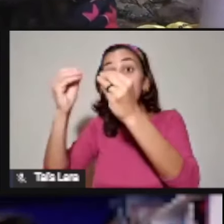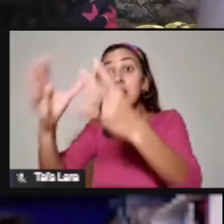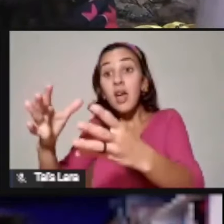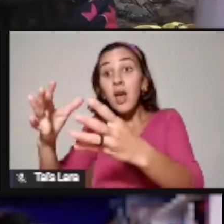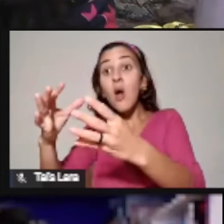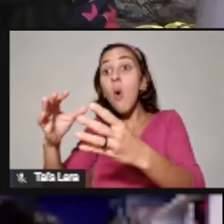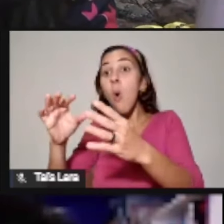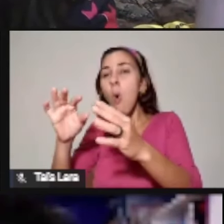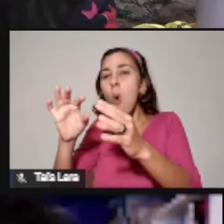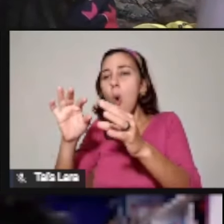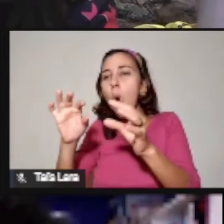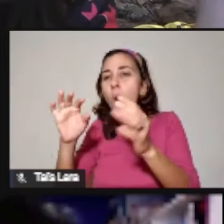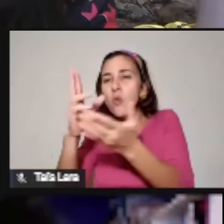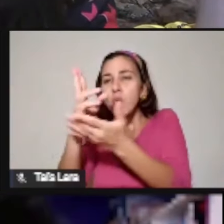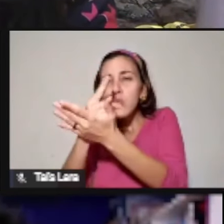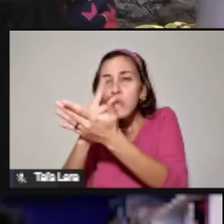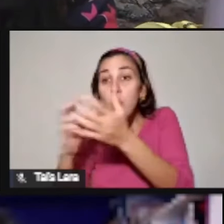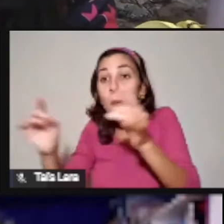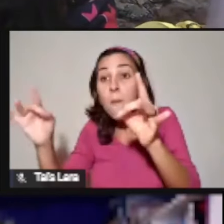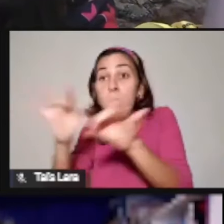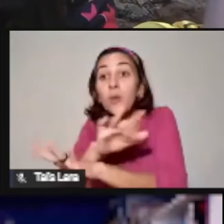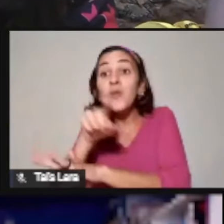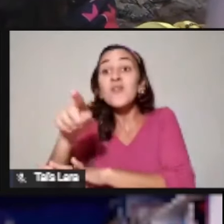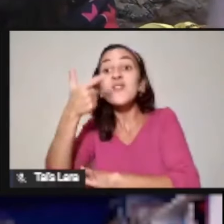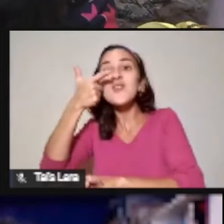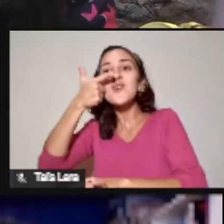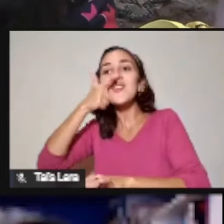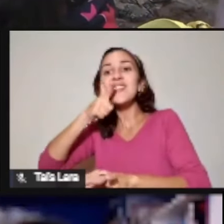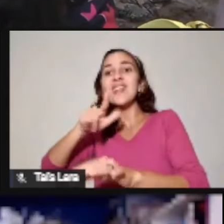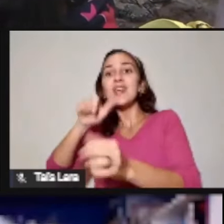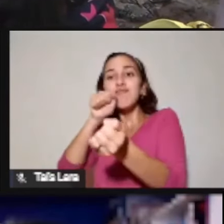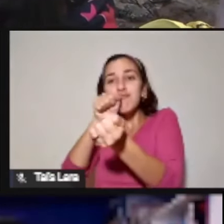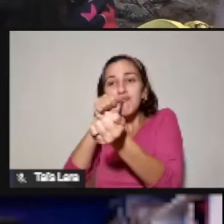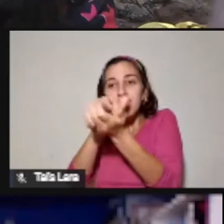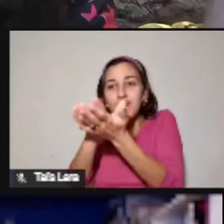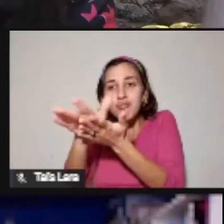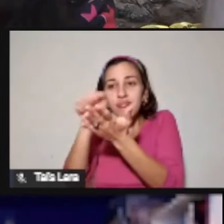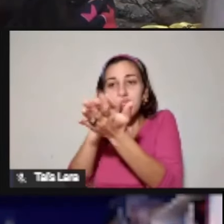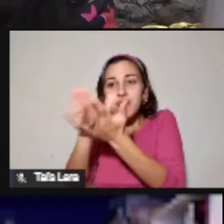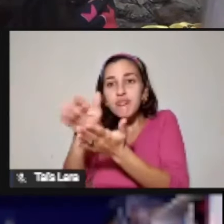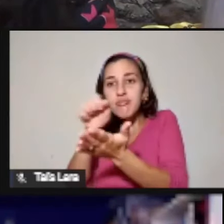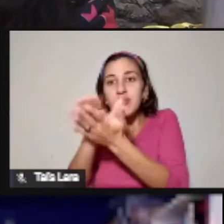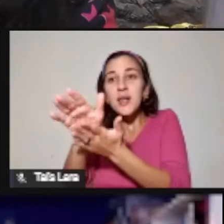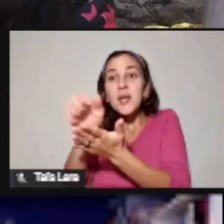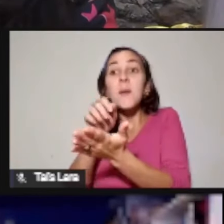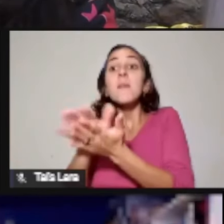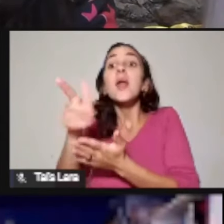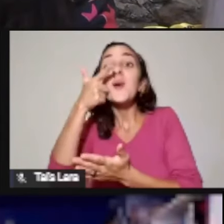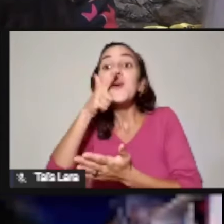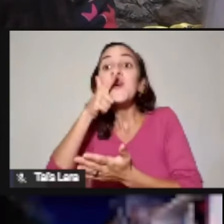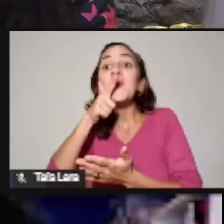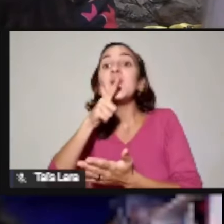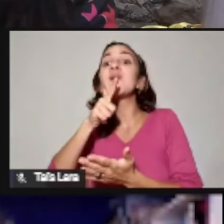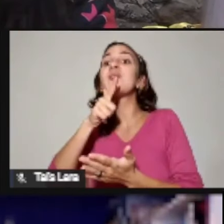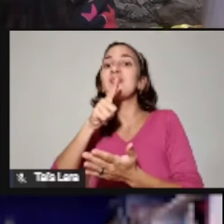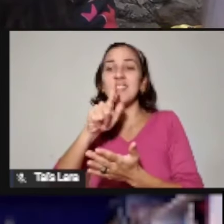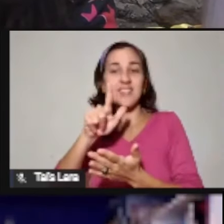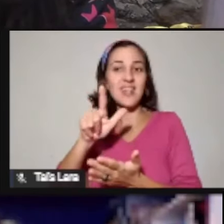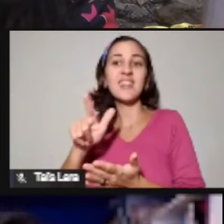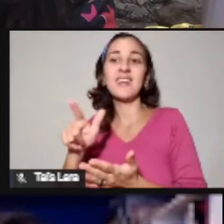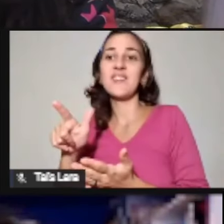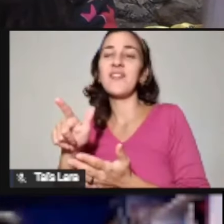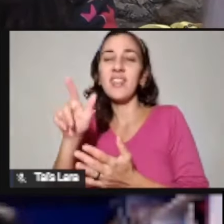imprima para você sair distribuindo as fitinhas para as crianças. Mas espera lá, tudo bem, é de graça, mas eu vou ter que levar quem que vai pagar para